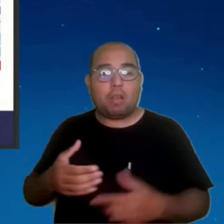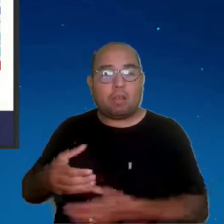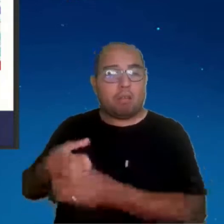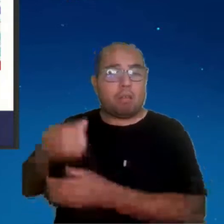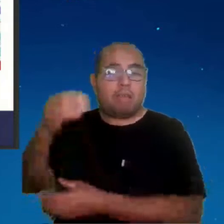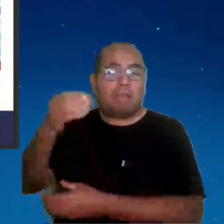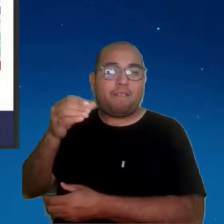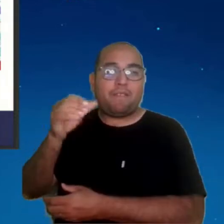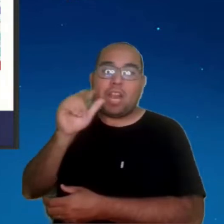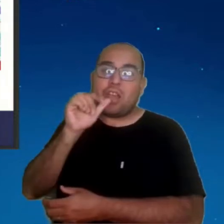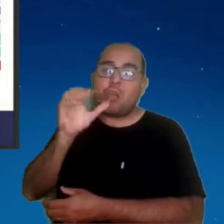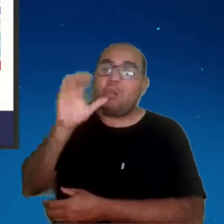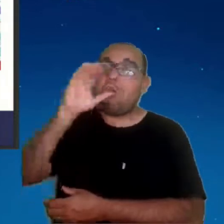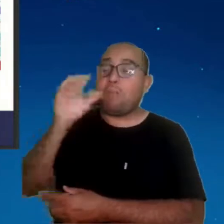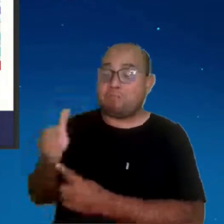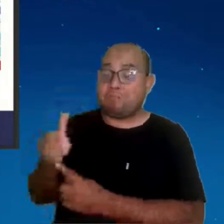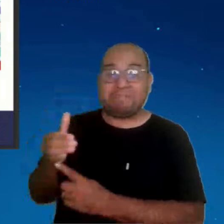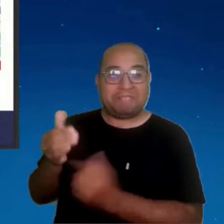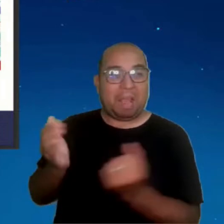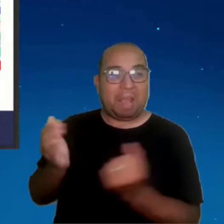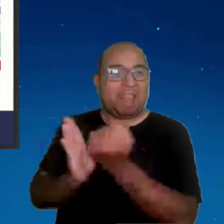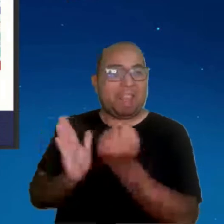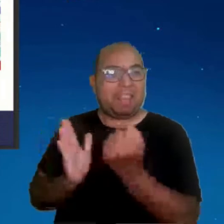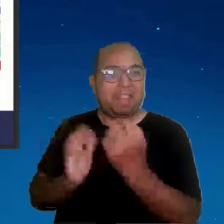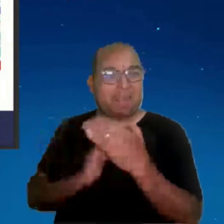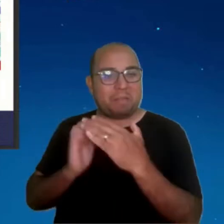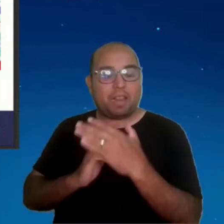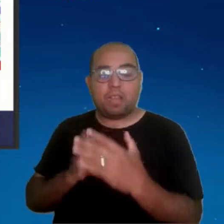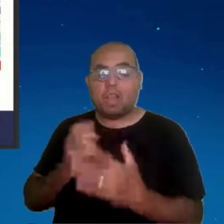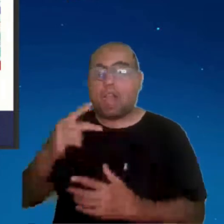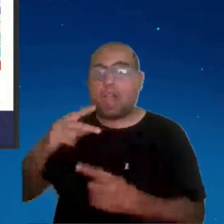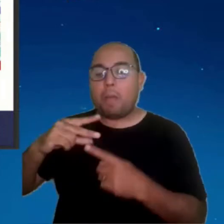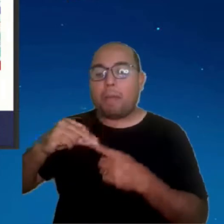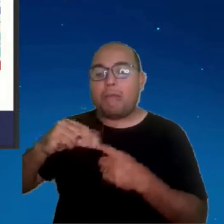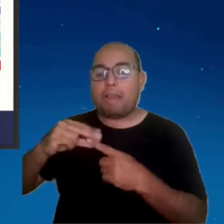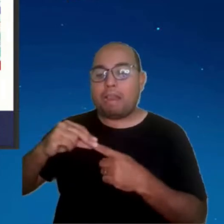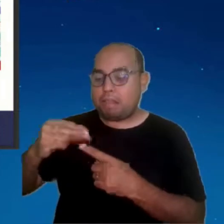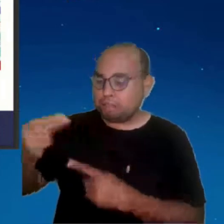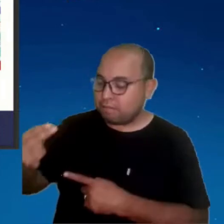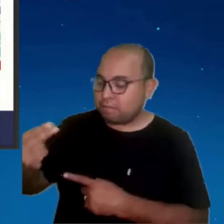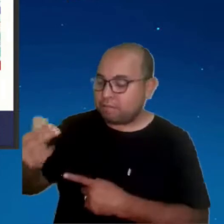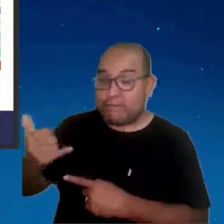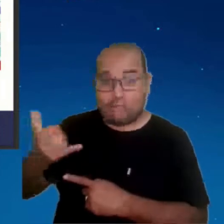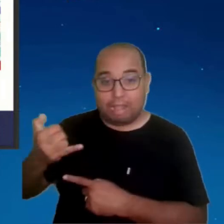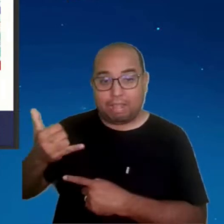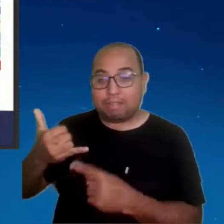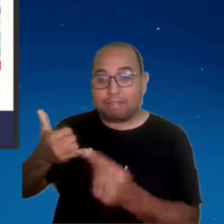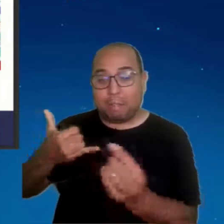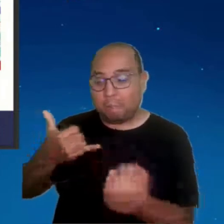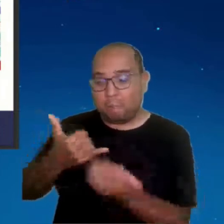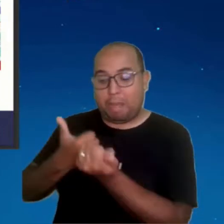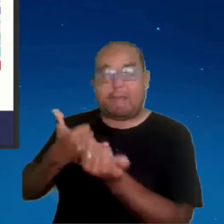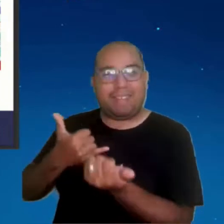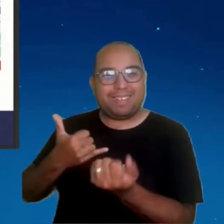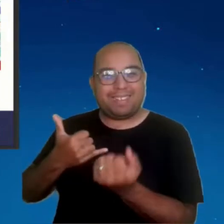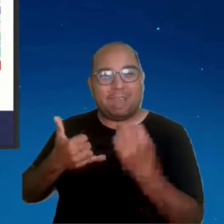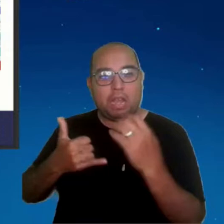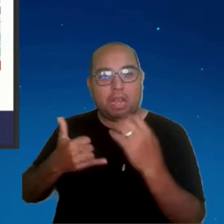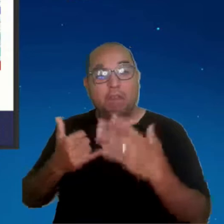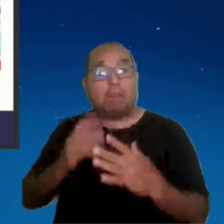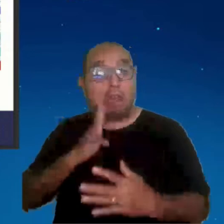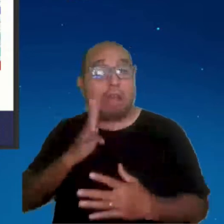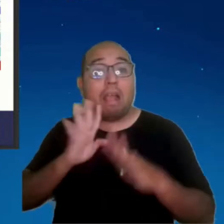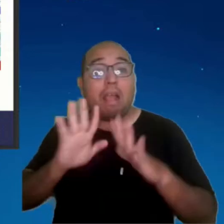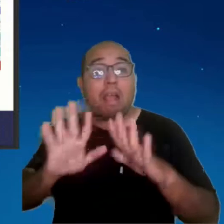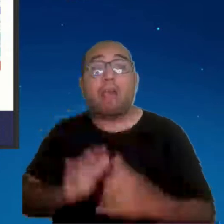uma garrafinha personalizada, uma caneta. Tudo isso é muito legal e é necessário. Porém,